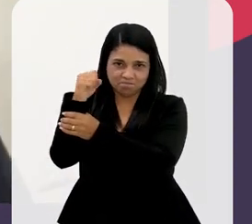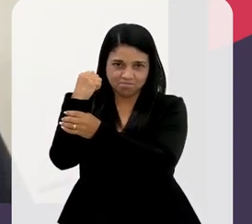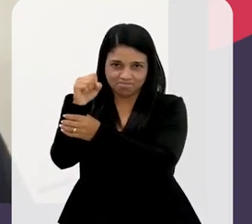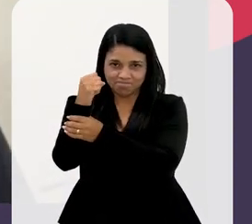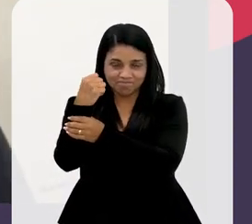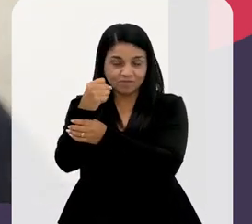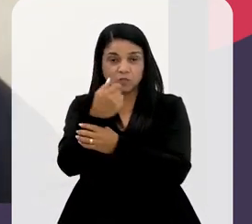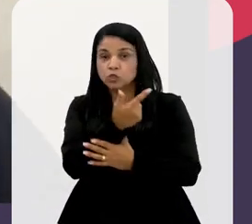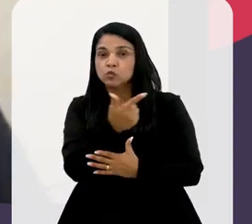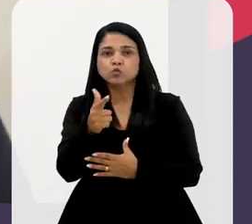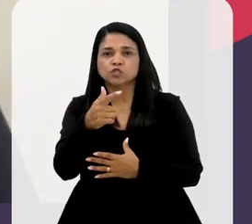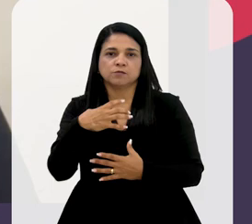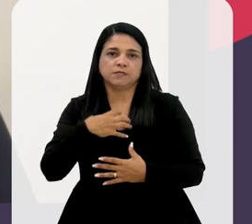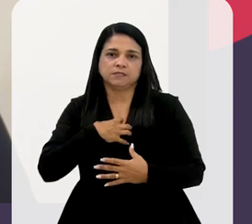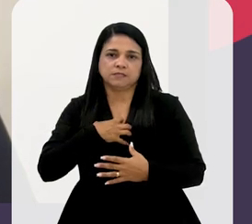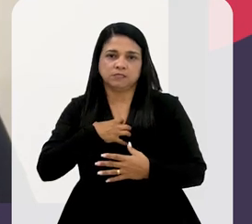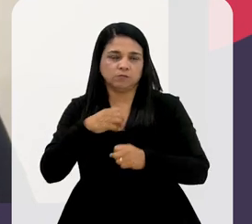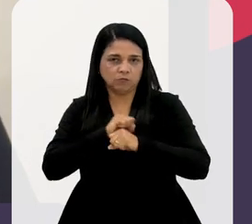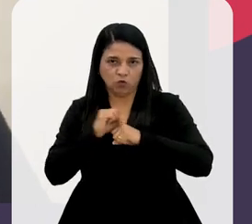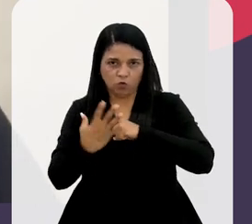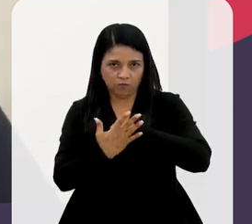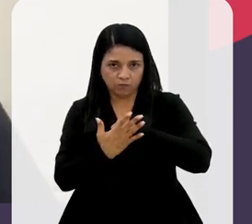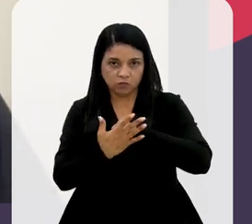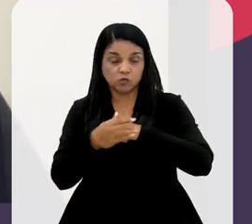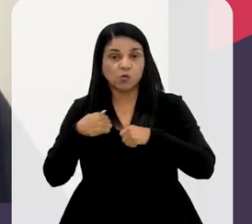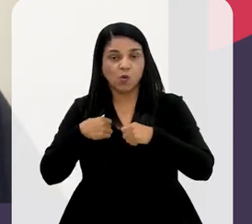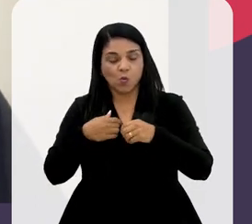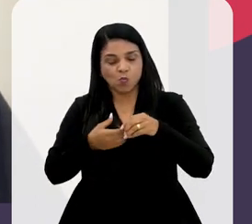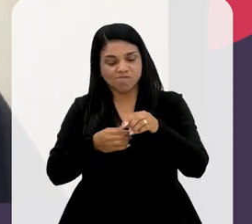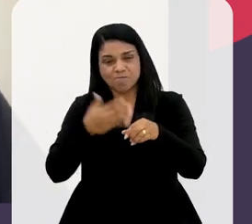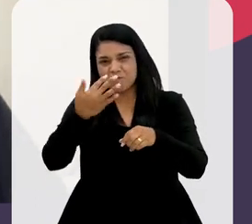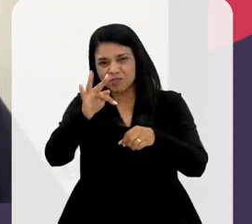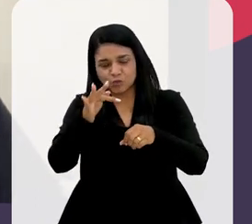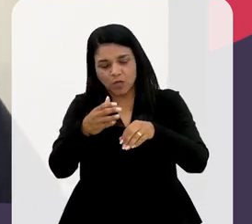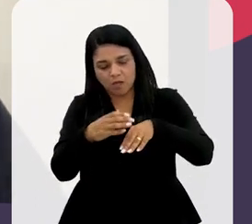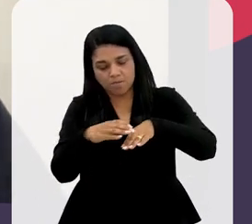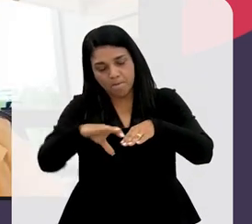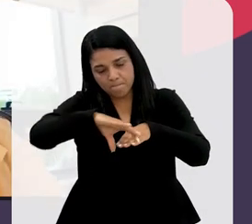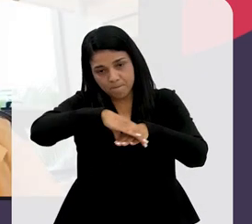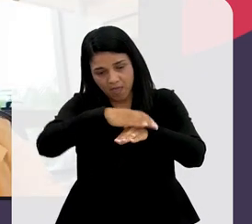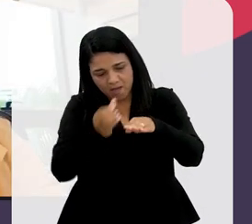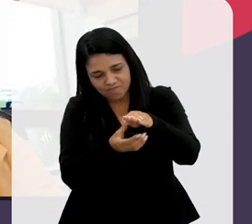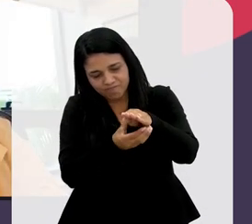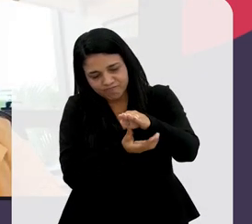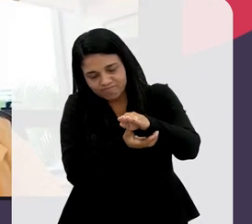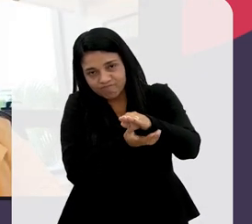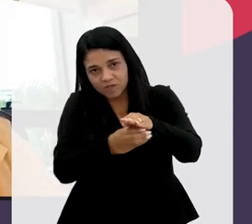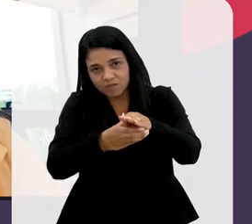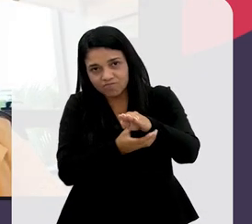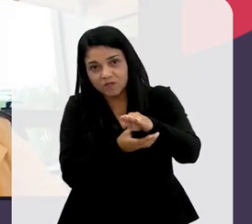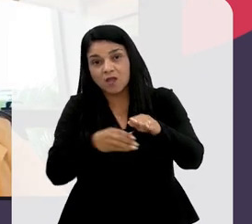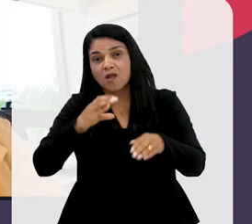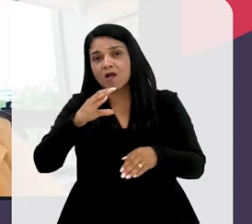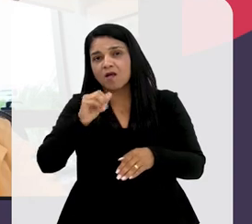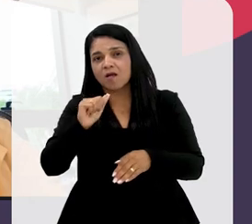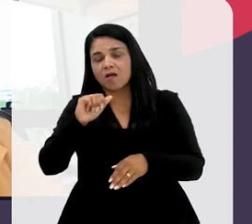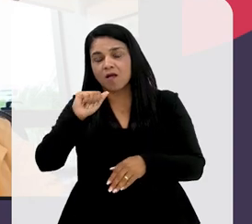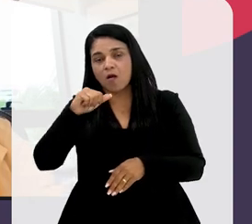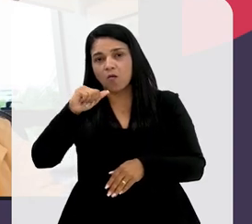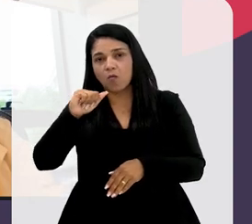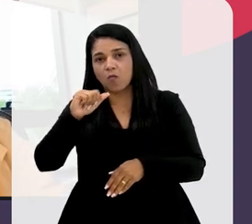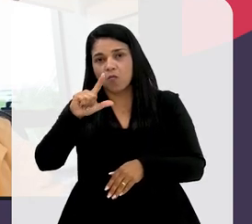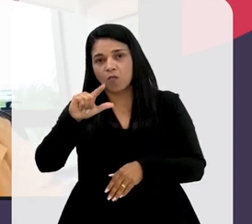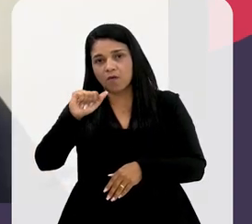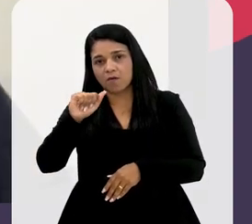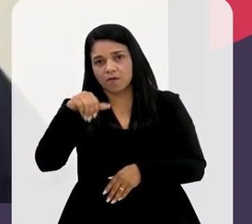fazia fisioterapia. Eu já não tinha mais os sintomas da Covid. Eu peguei uma úlcera no calcanhar, nos dois calcanhares,